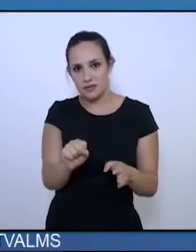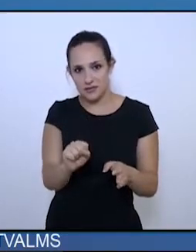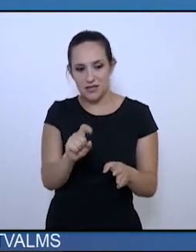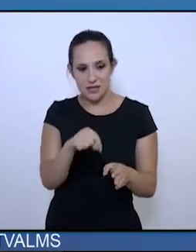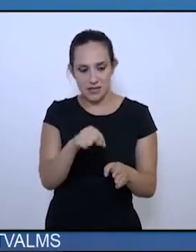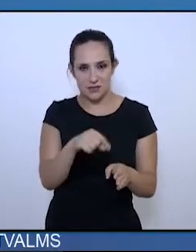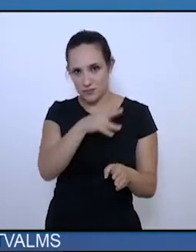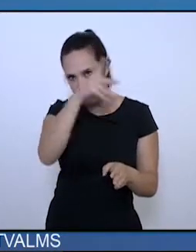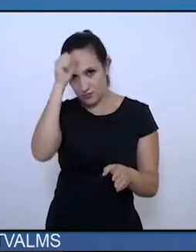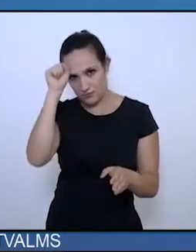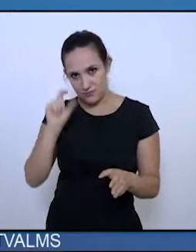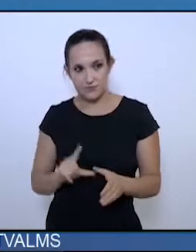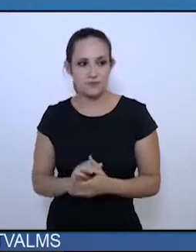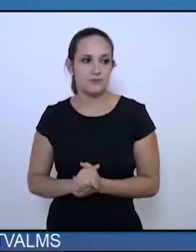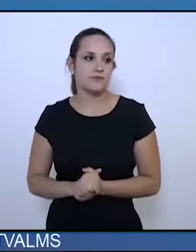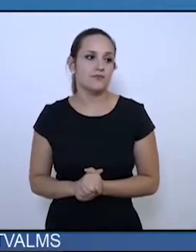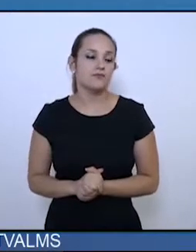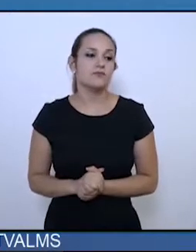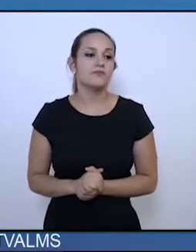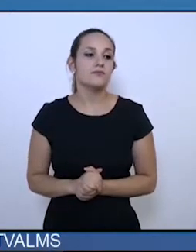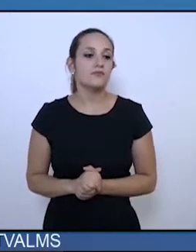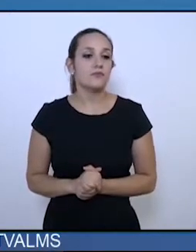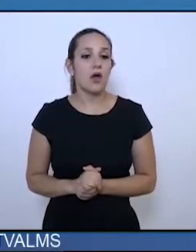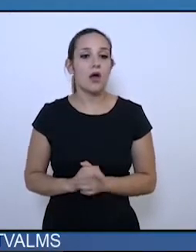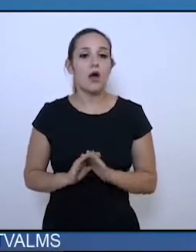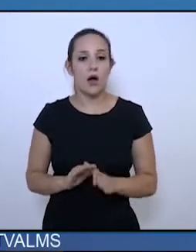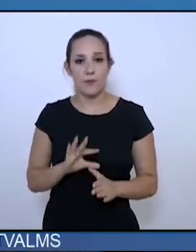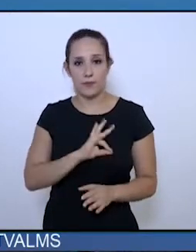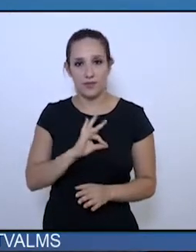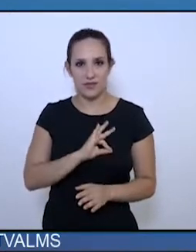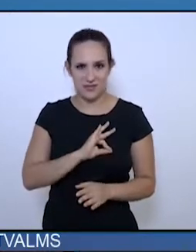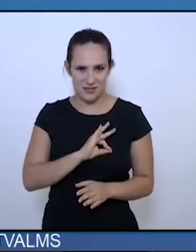CISFRON, Sistema Integrado de Monitoramento de Fronteira, recebeu